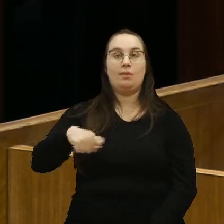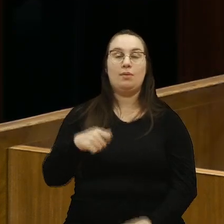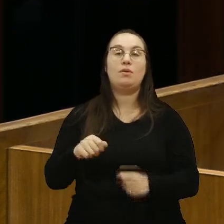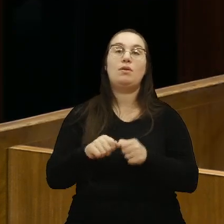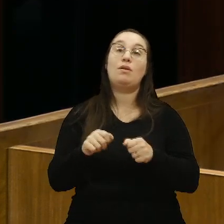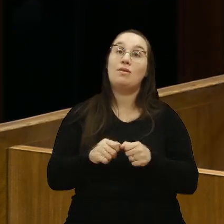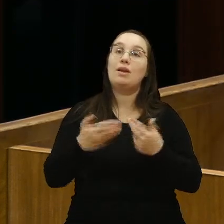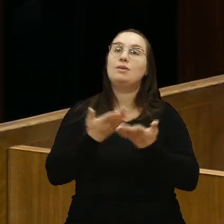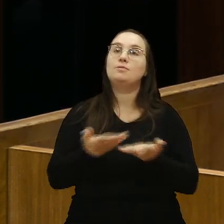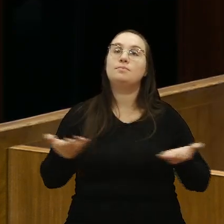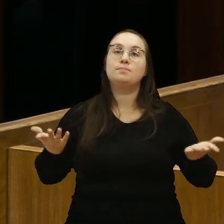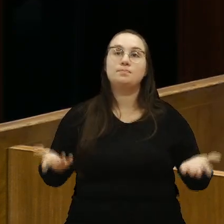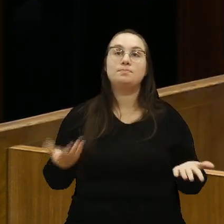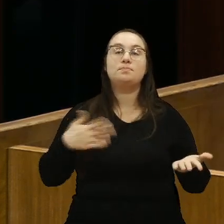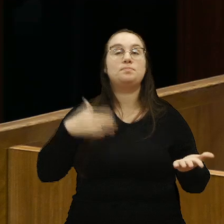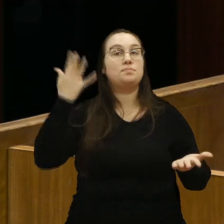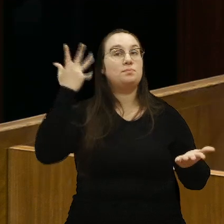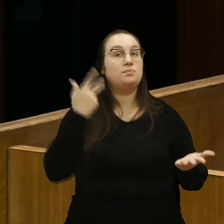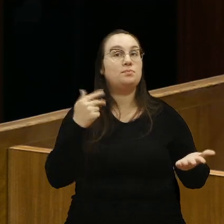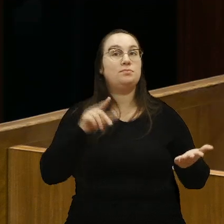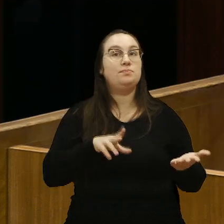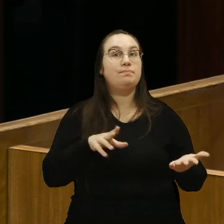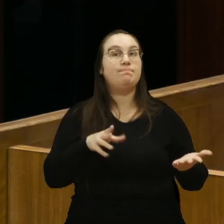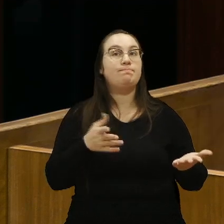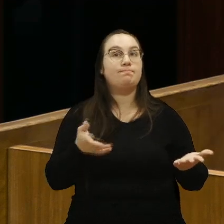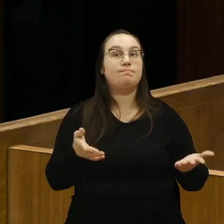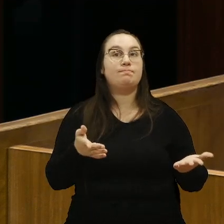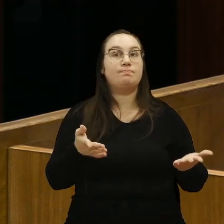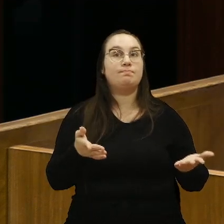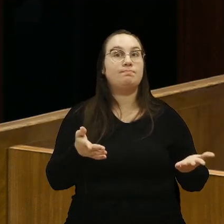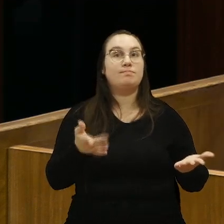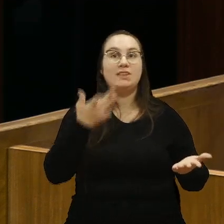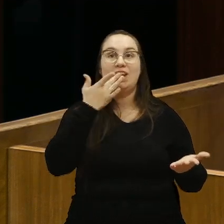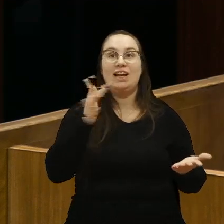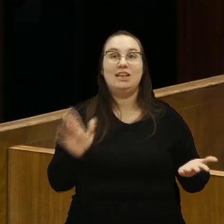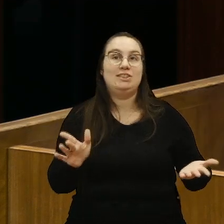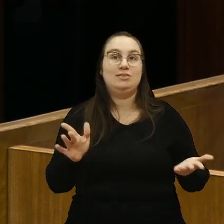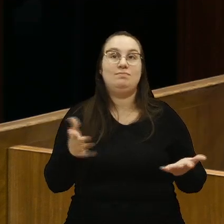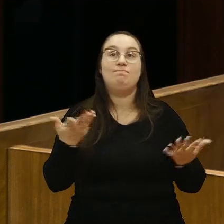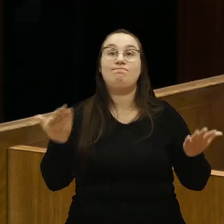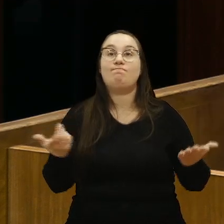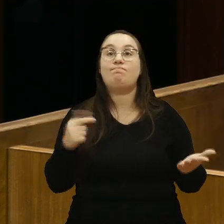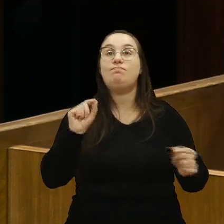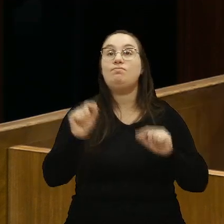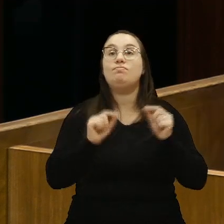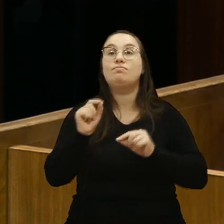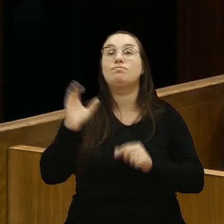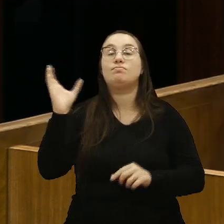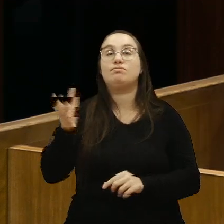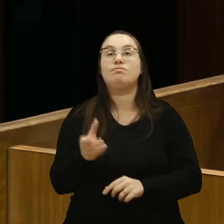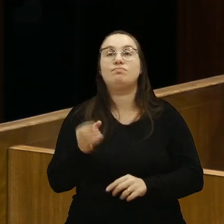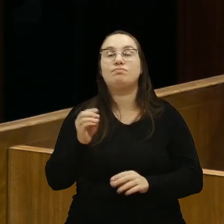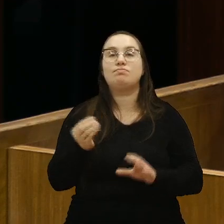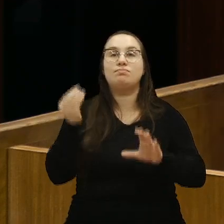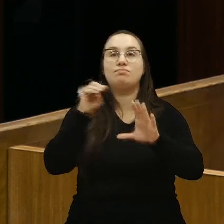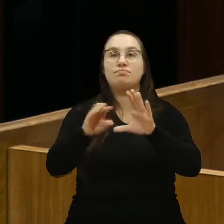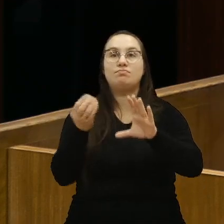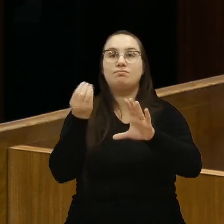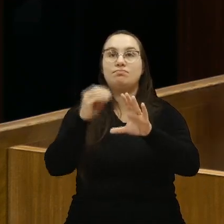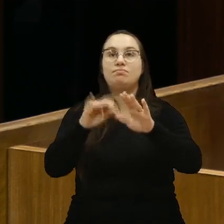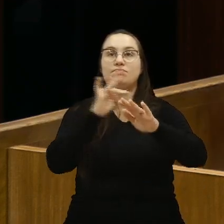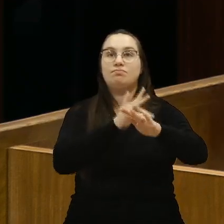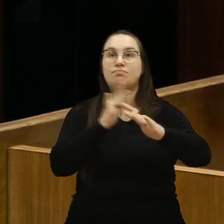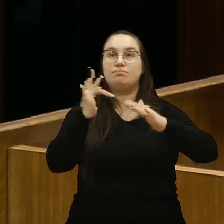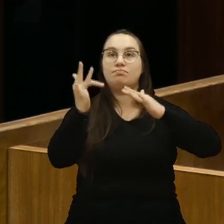fazer. Então, normalmente, fica ineficaz. E o que acontece cada vez que a gente coloca na rede social